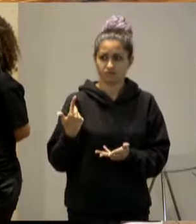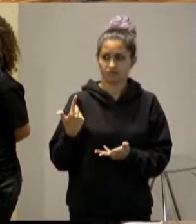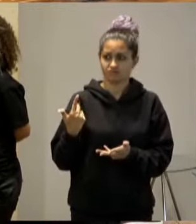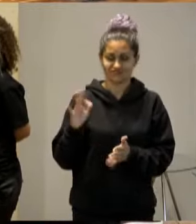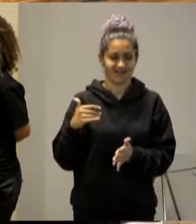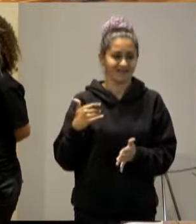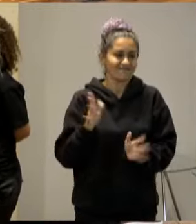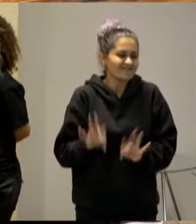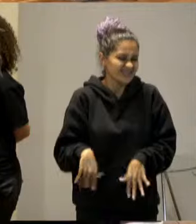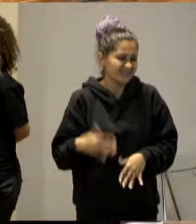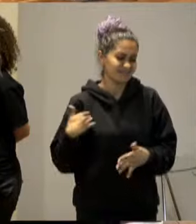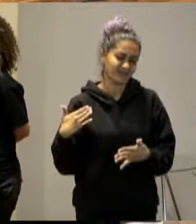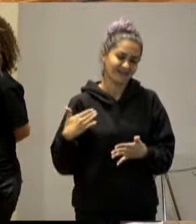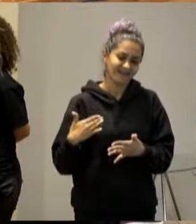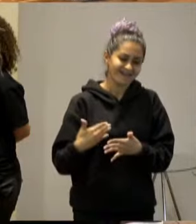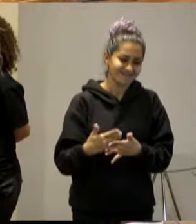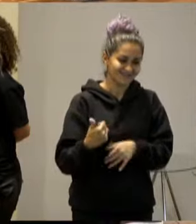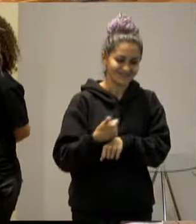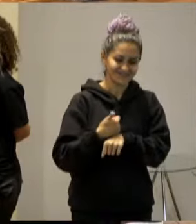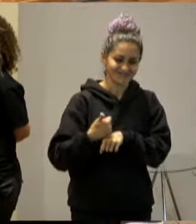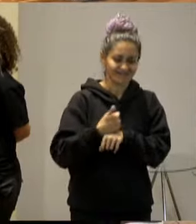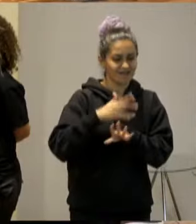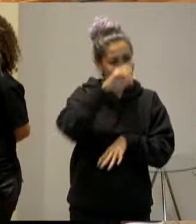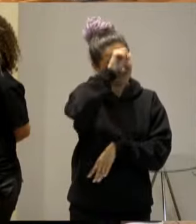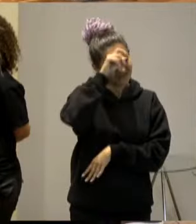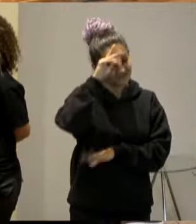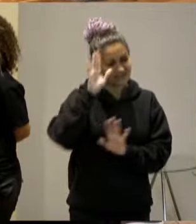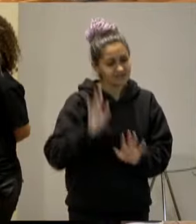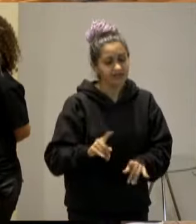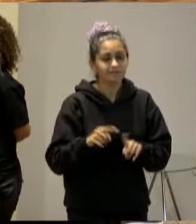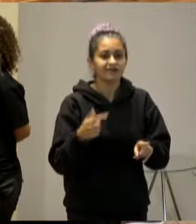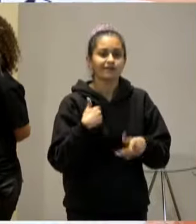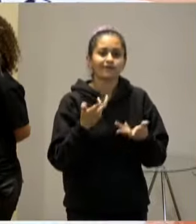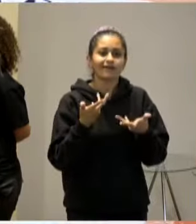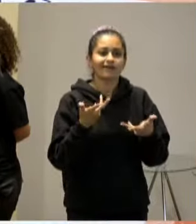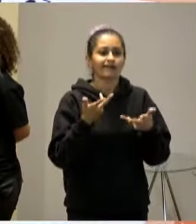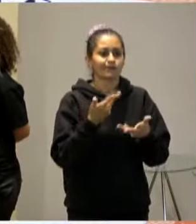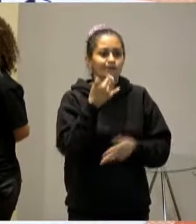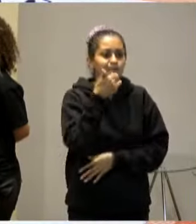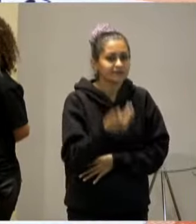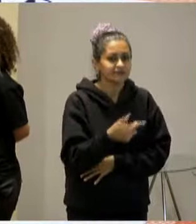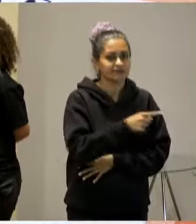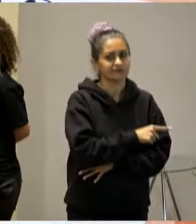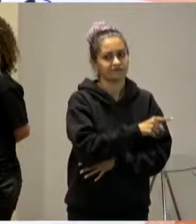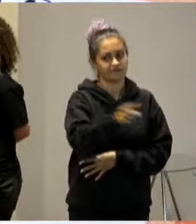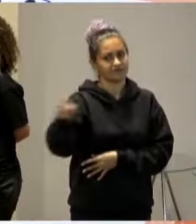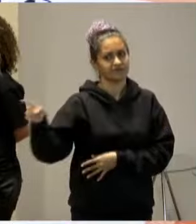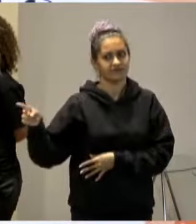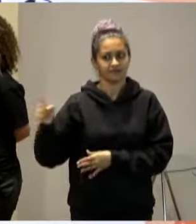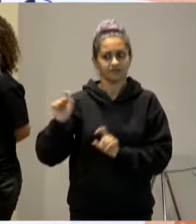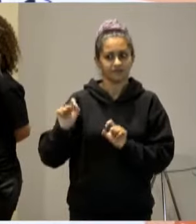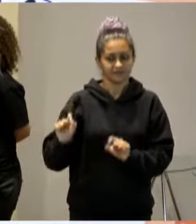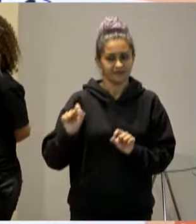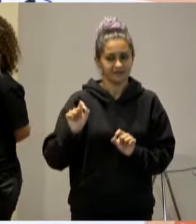final, eu já estou há tempo nessa rede, mas se eu puder deixar um pedido, é